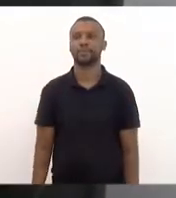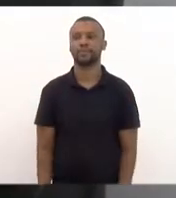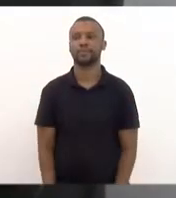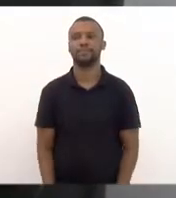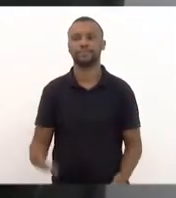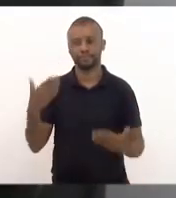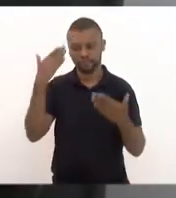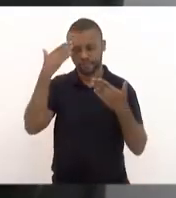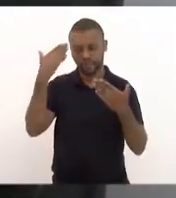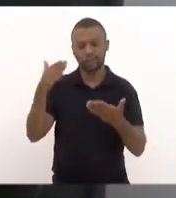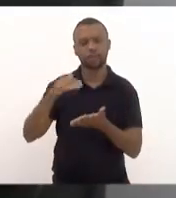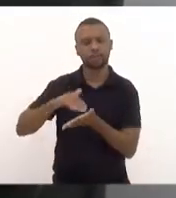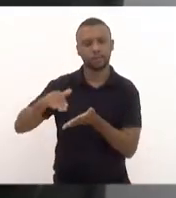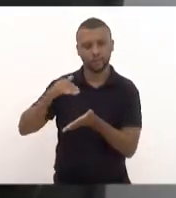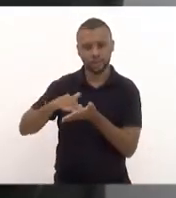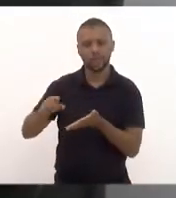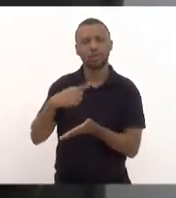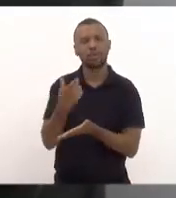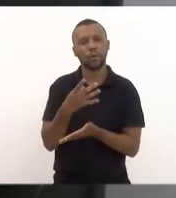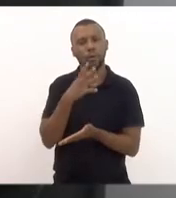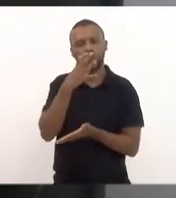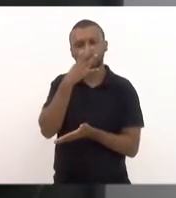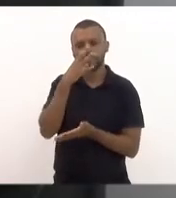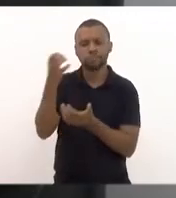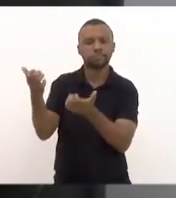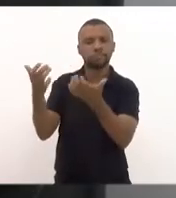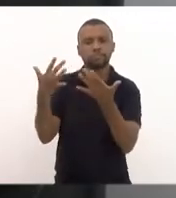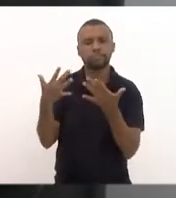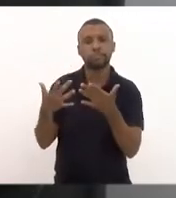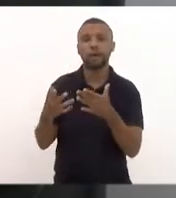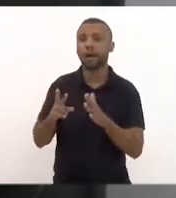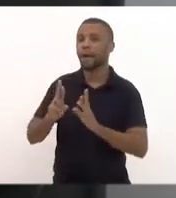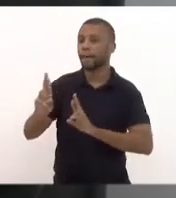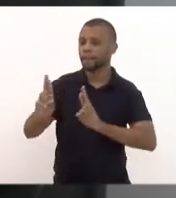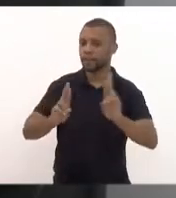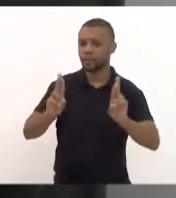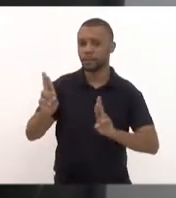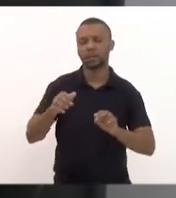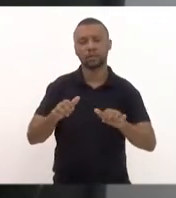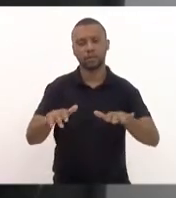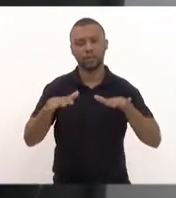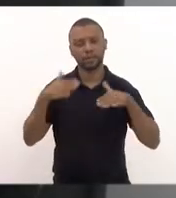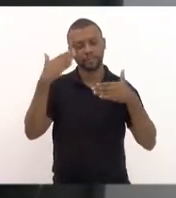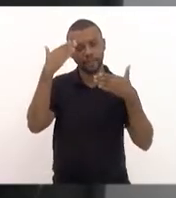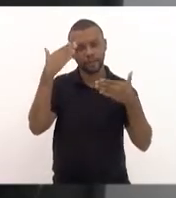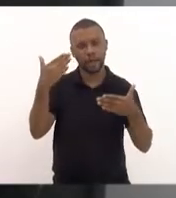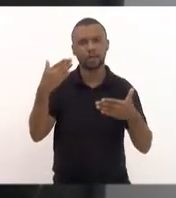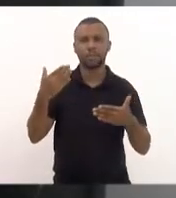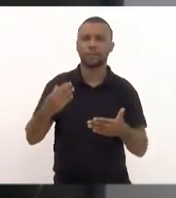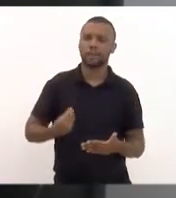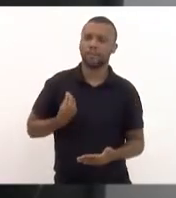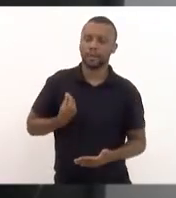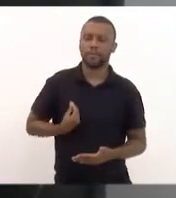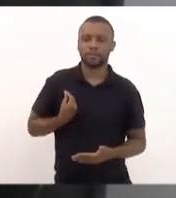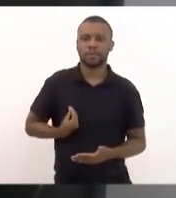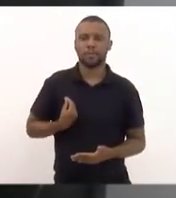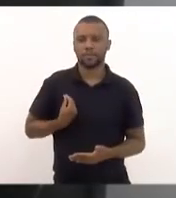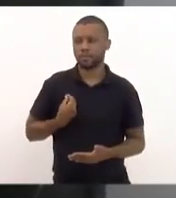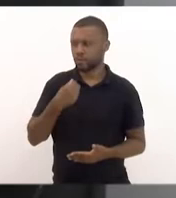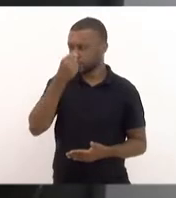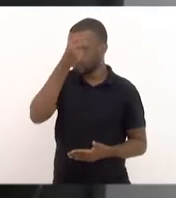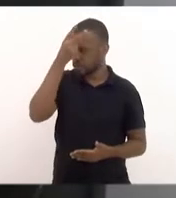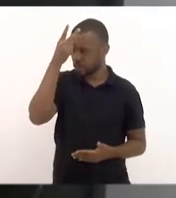vamos continuar ouvindo outras representações aqui presentes na audiência. Obrigado pela participação do município de Duque de Caxias. Já comunico